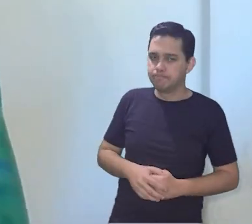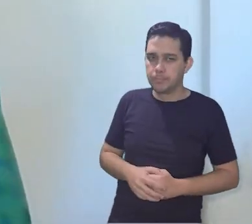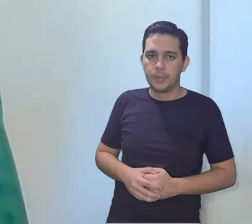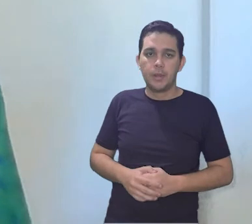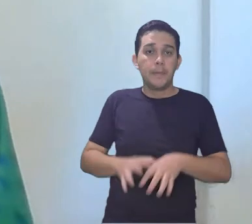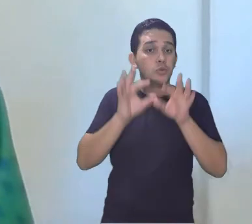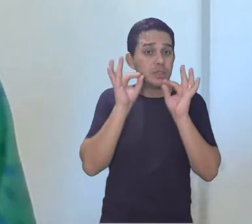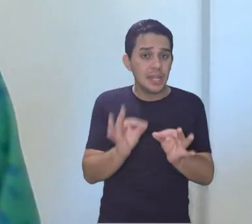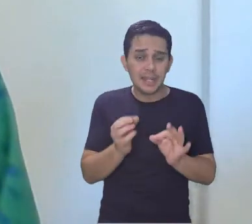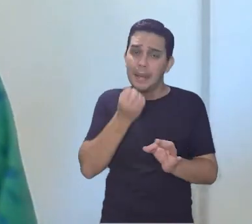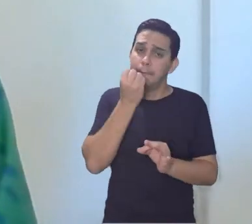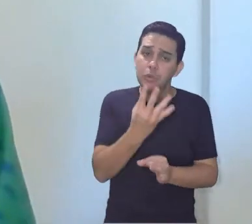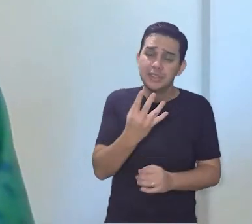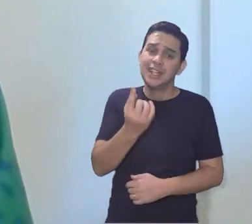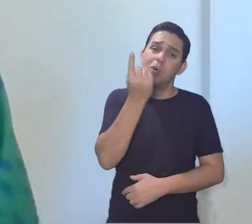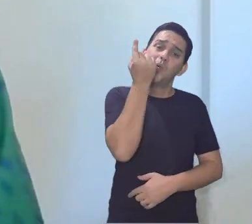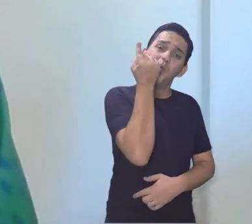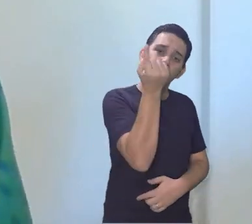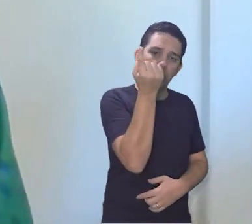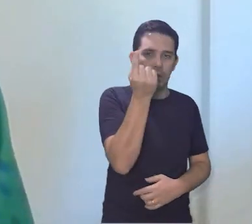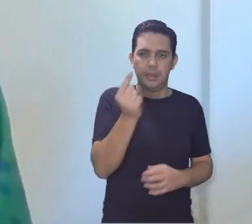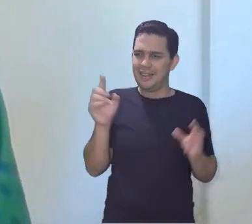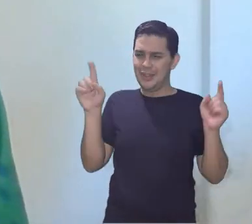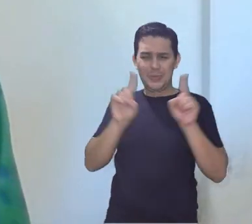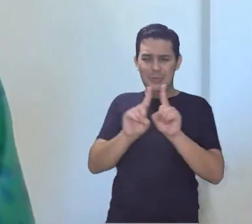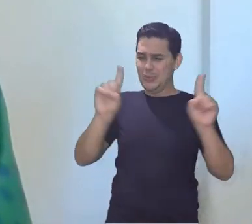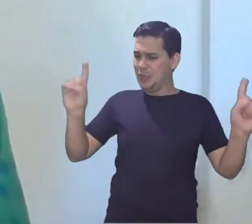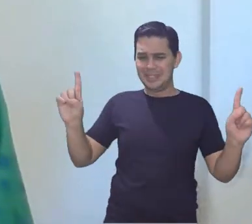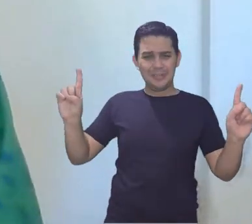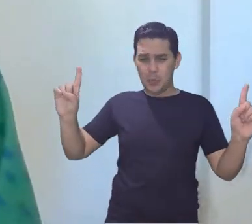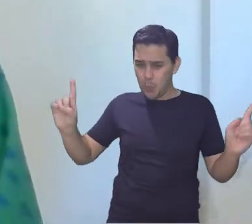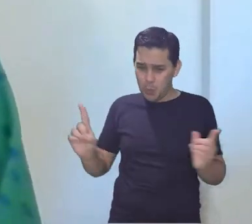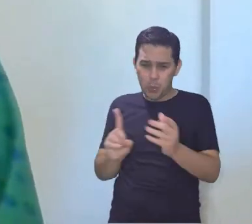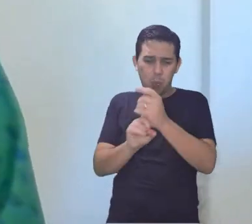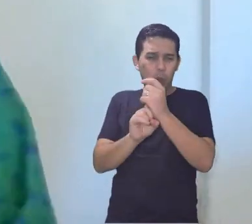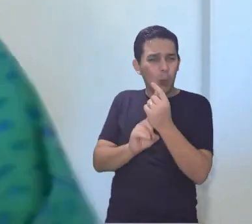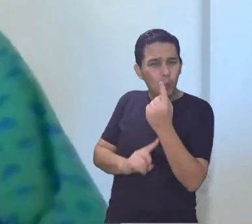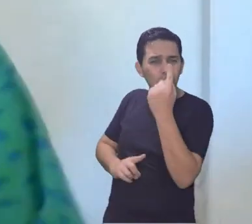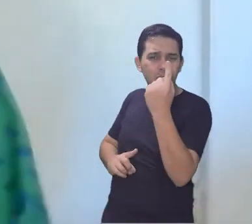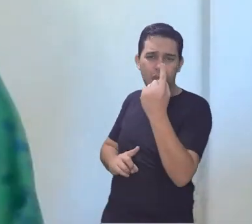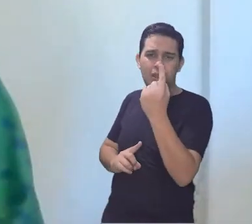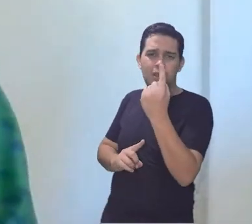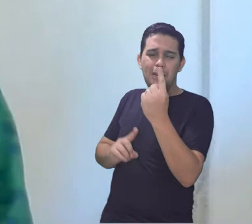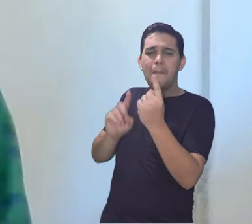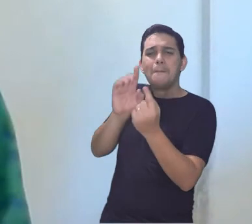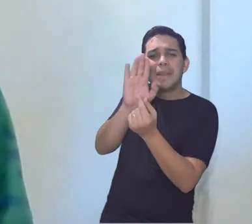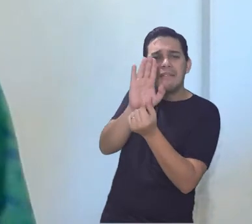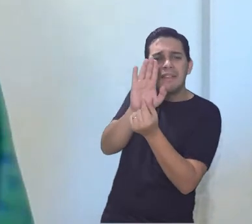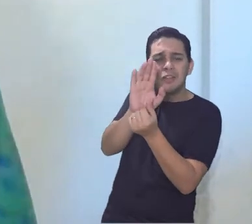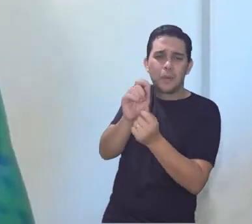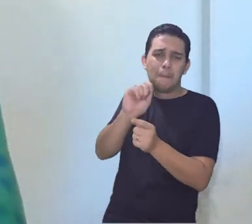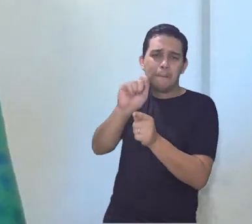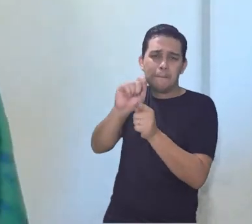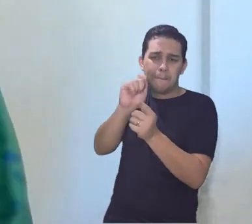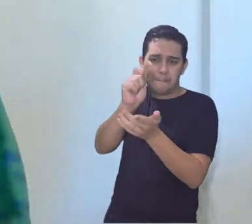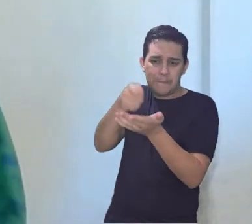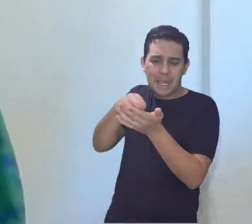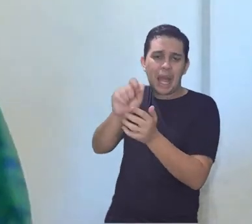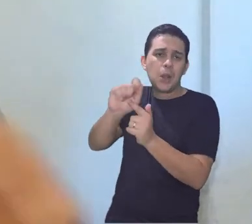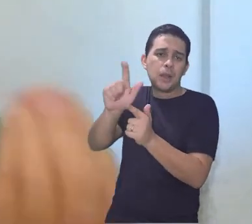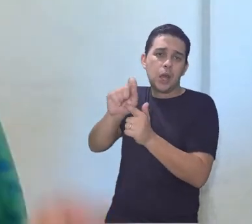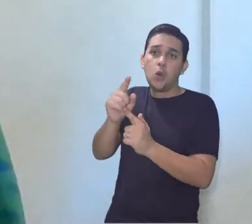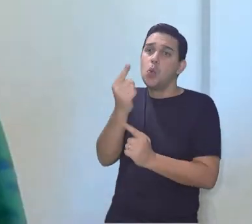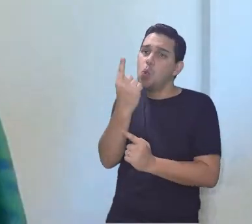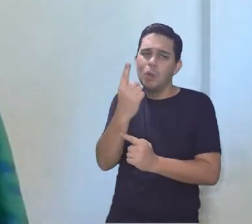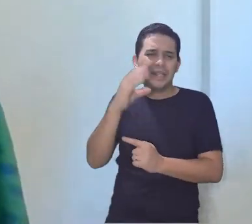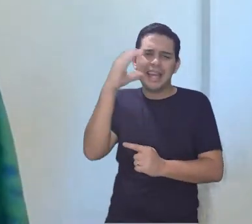um benefício único de aluguel social. Isso facilitaria a vida de todos. Mas, diante dessa situação de haver